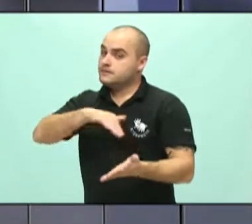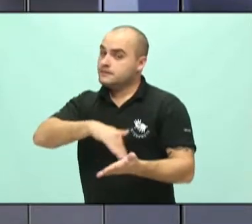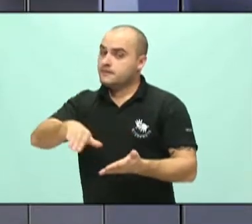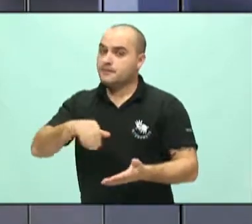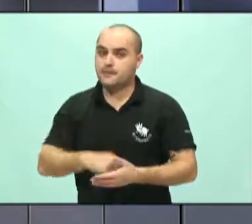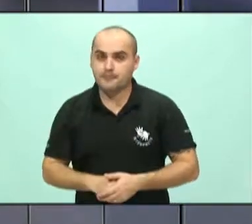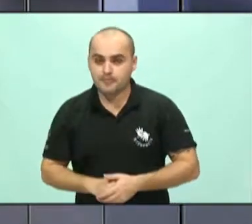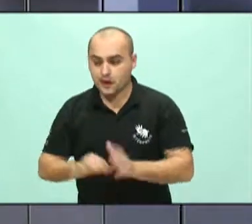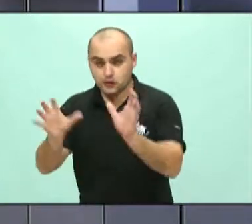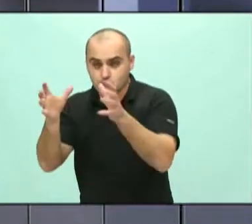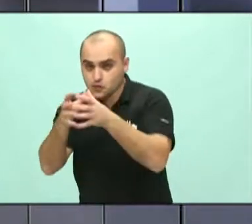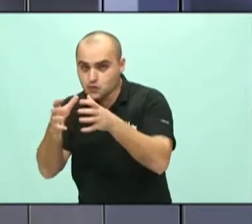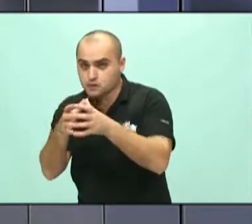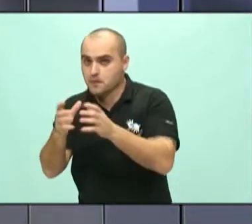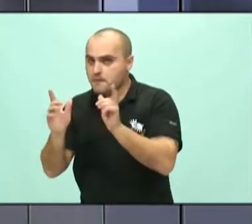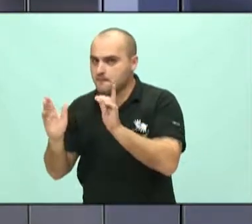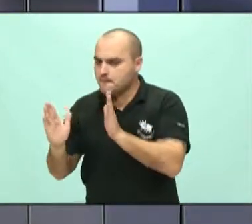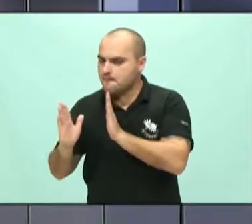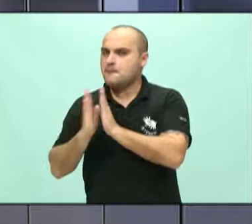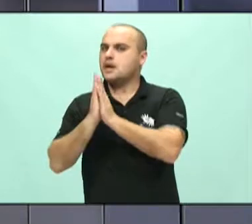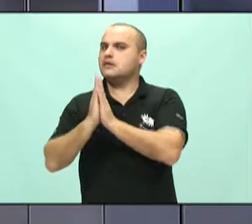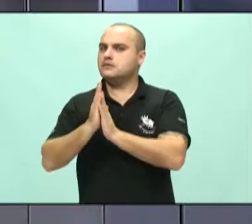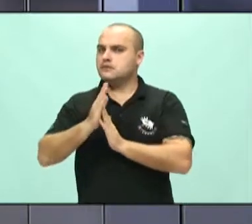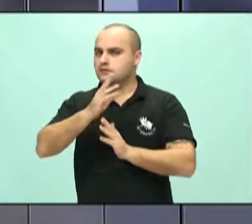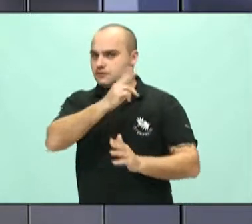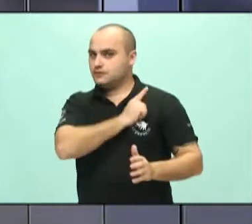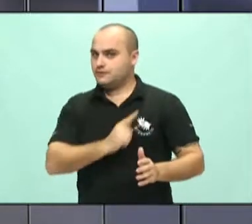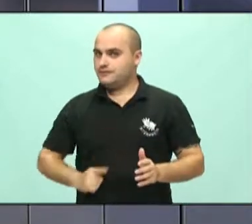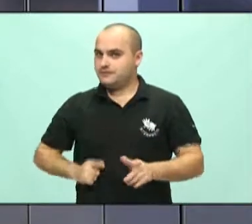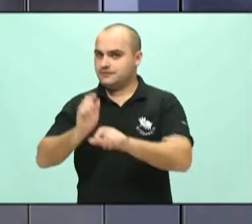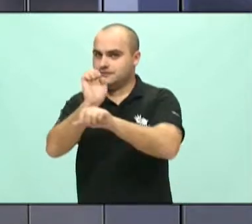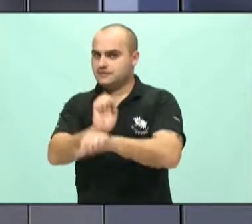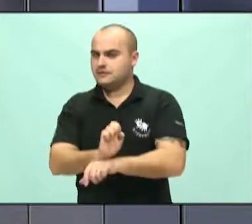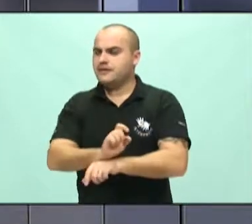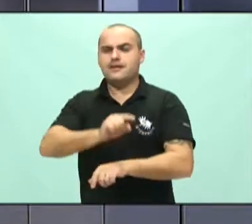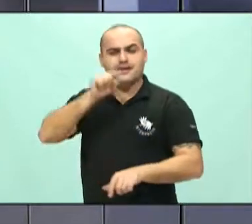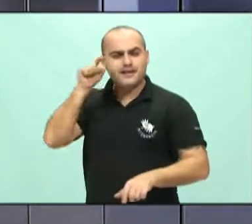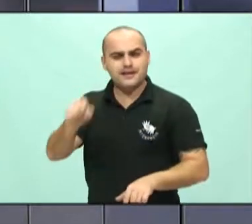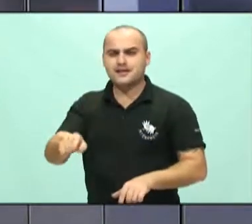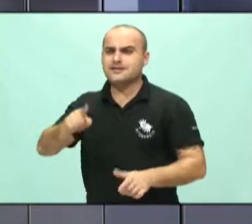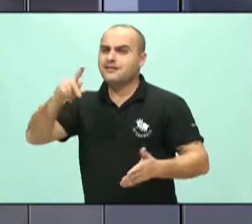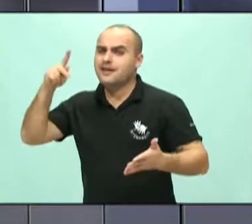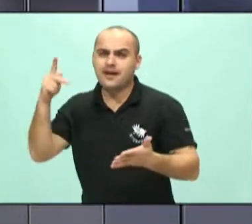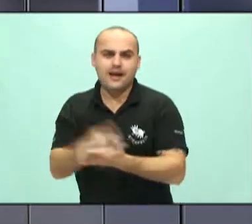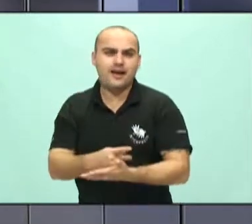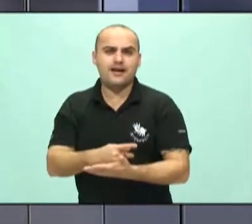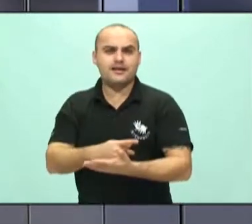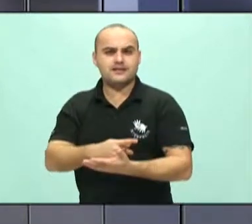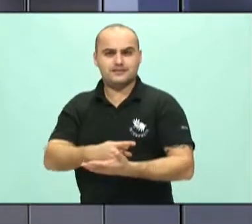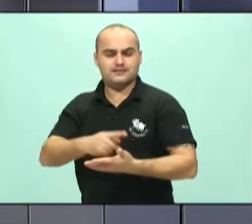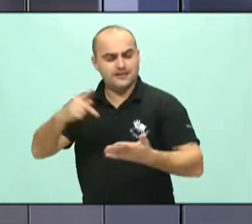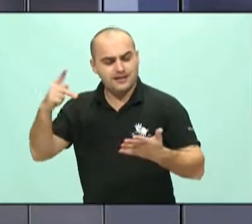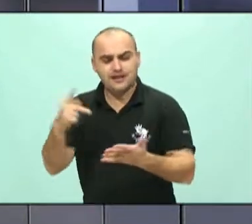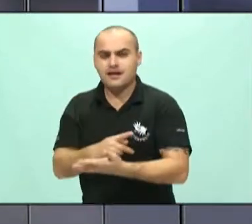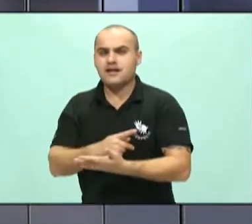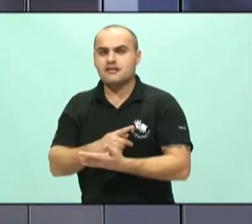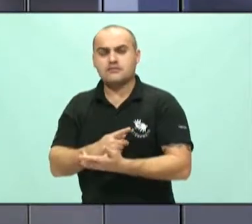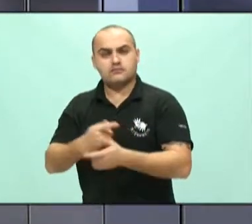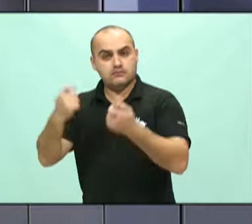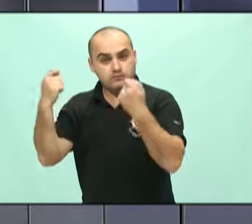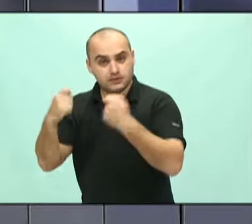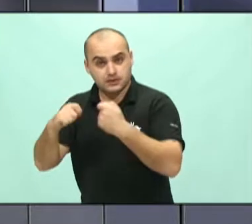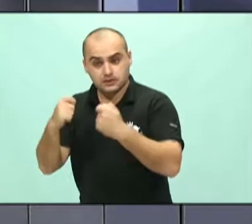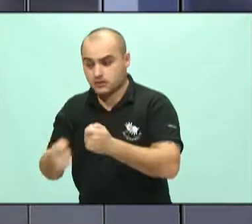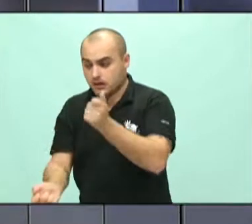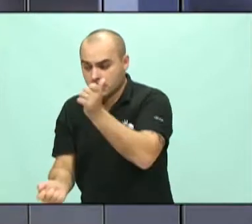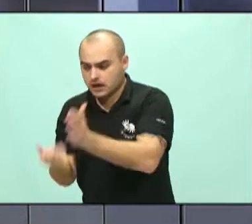staff principal do governo atual. E isso é uma visão muito míope, realmente míope, porque tem que se potencializar cada vez